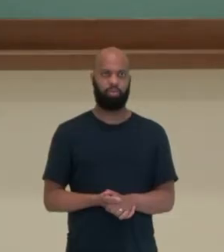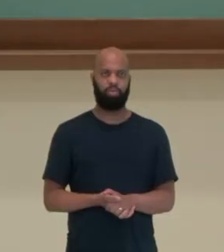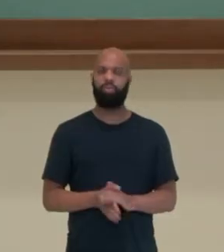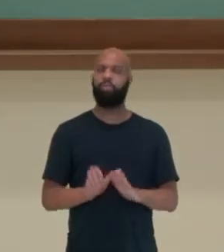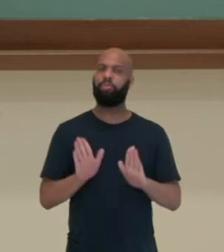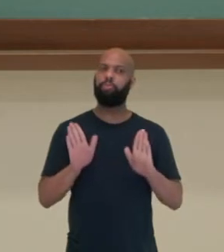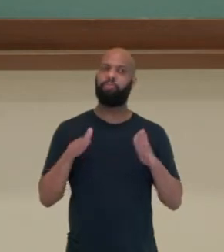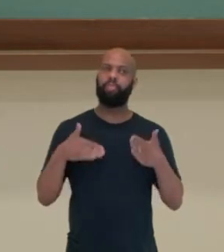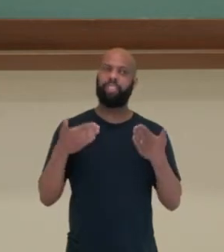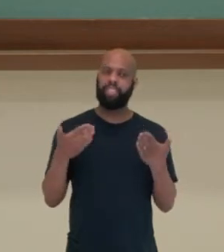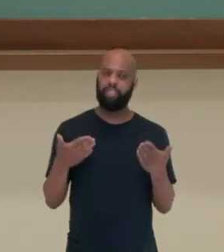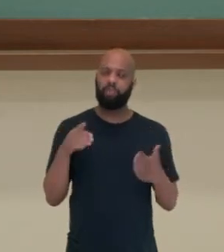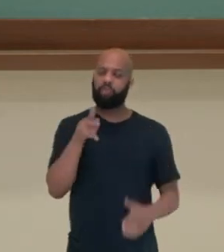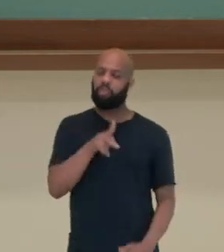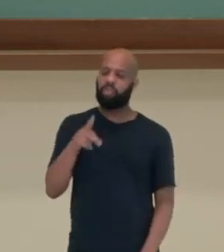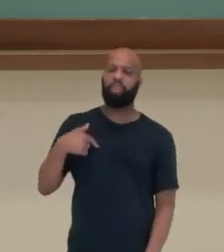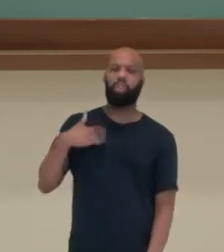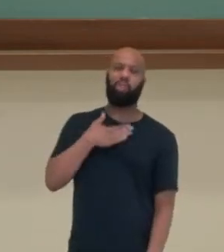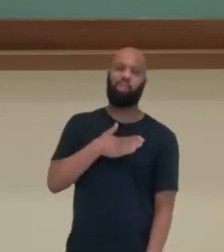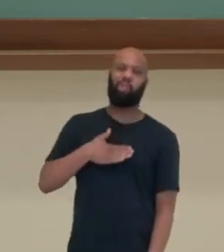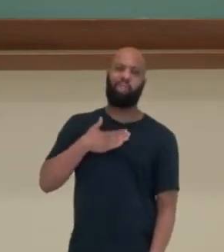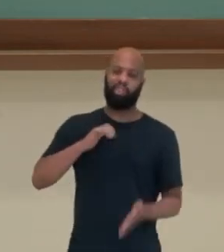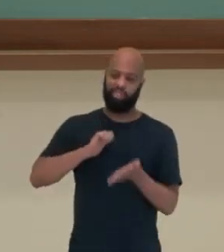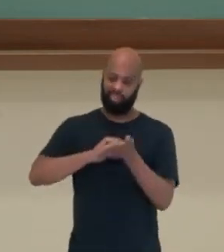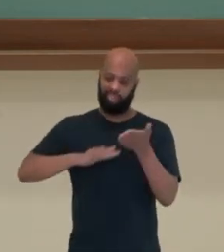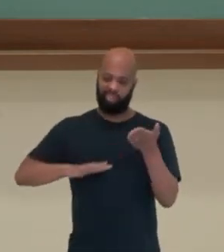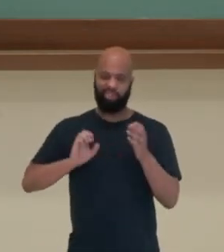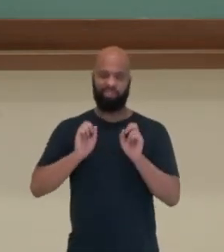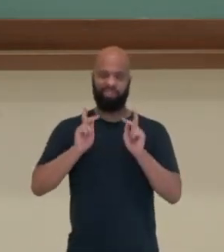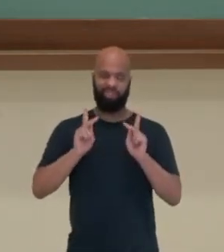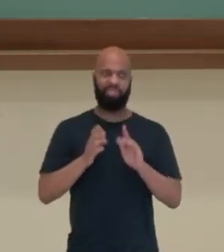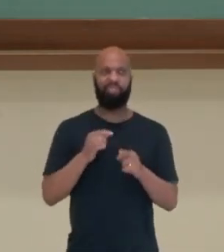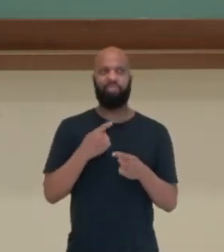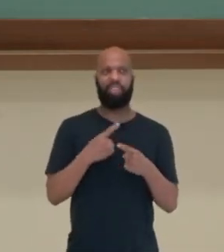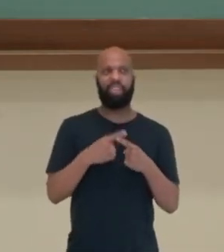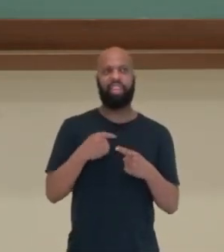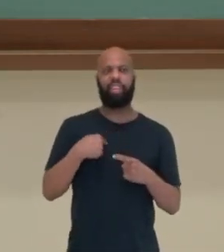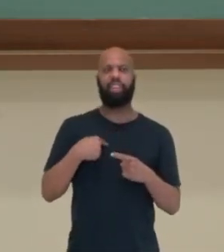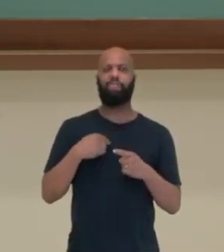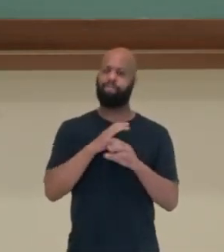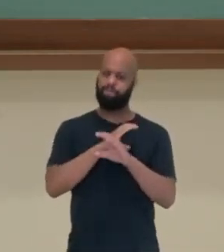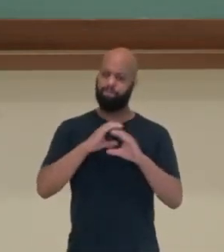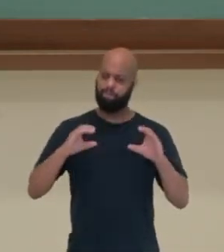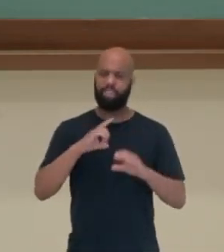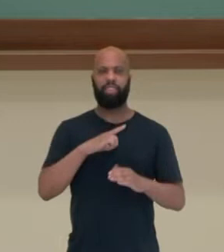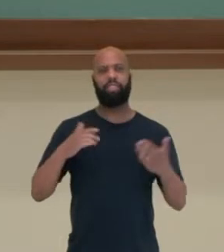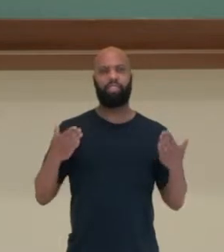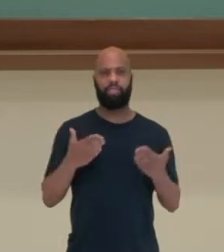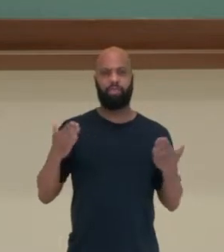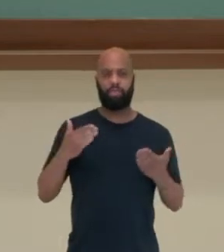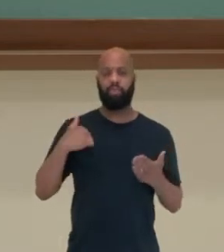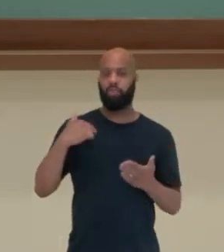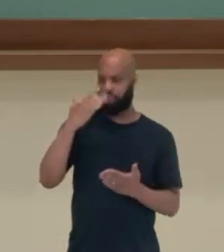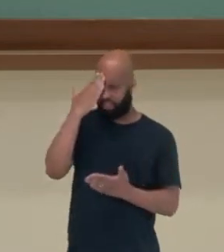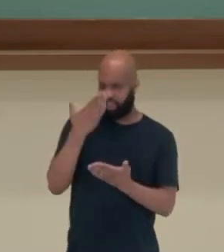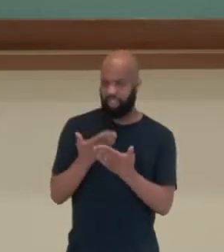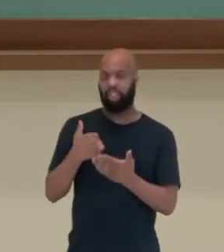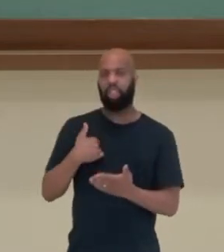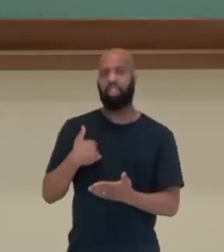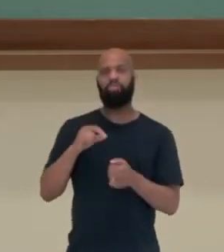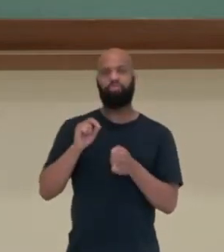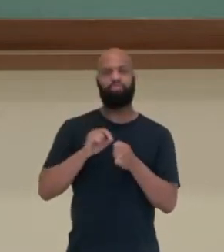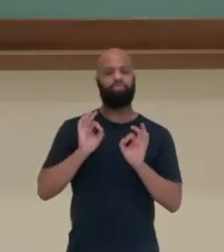Professor, gostei desta atividade, hein, professor? Olha, estou muito confiante. Acredito que eu acertei,